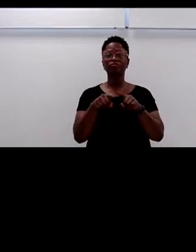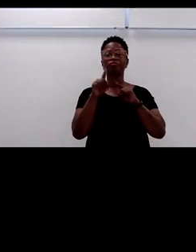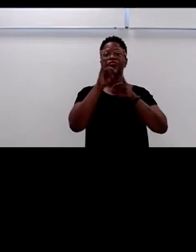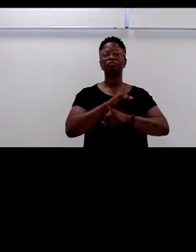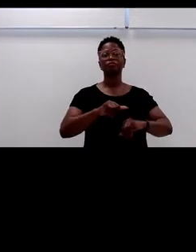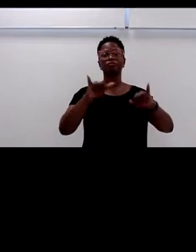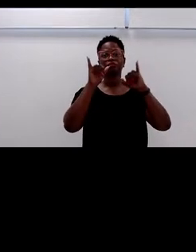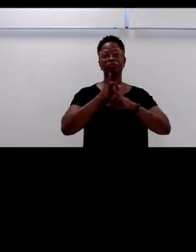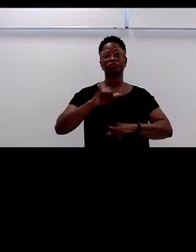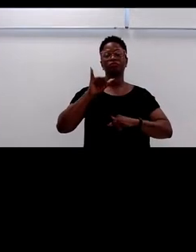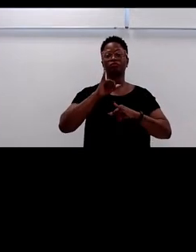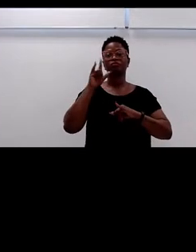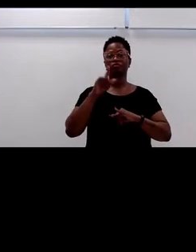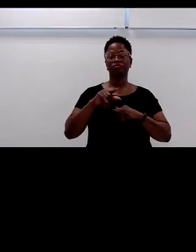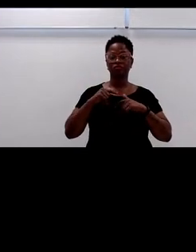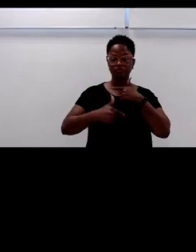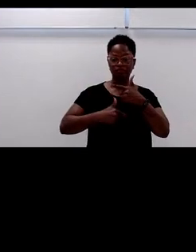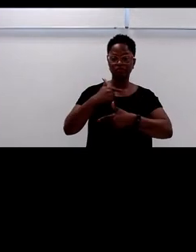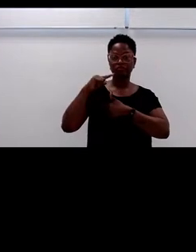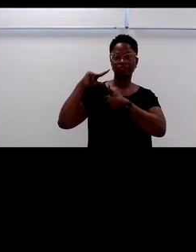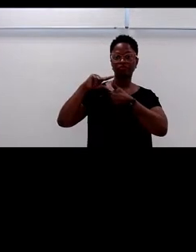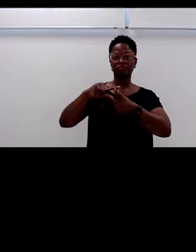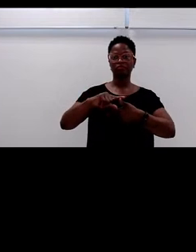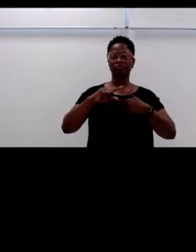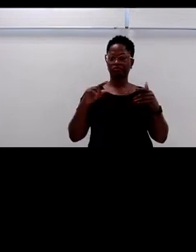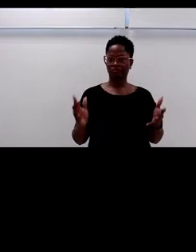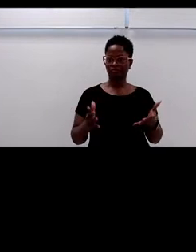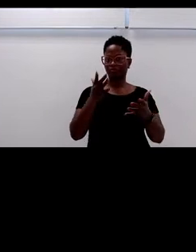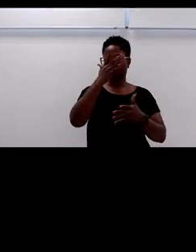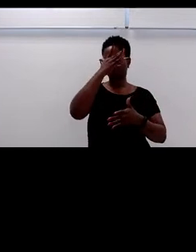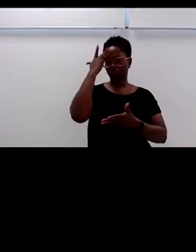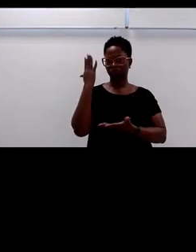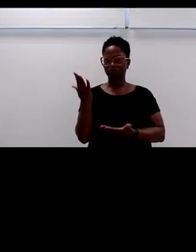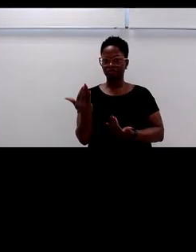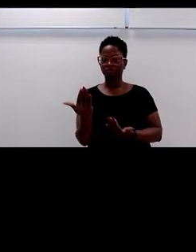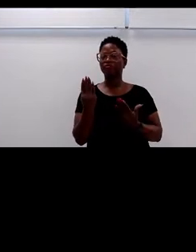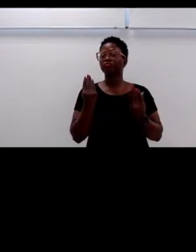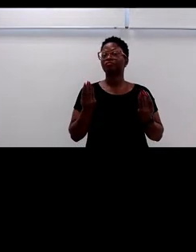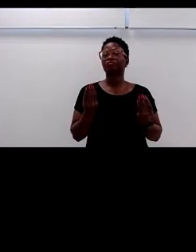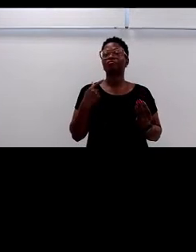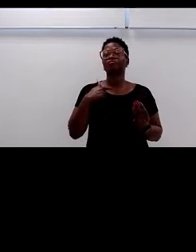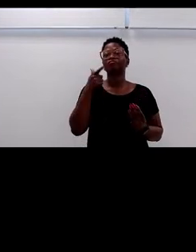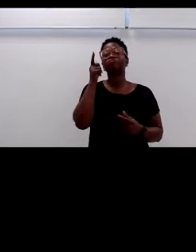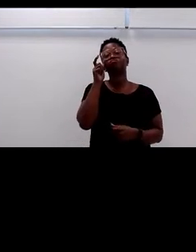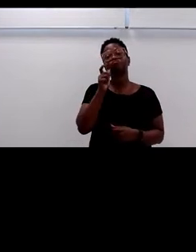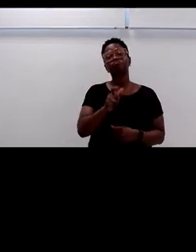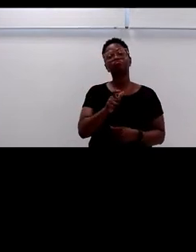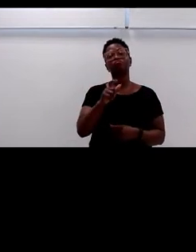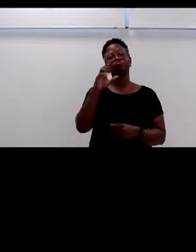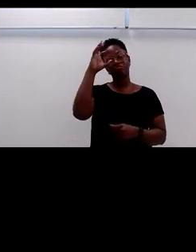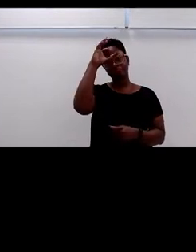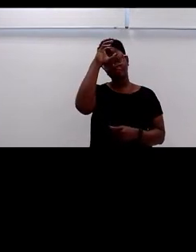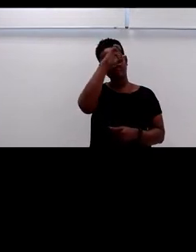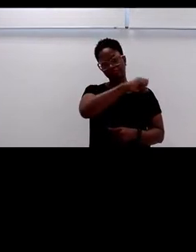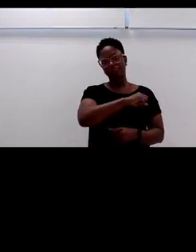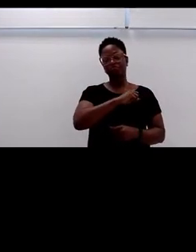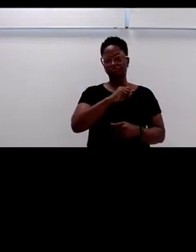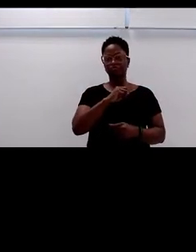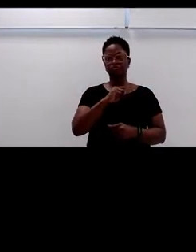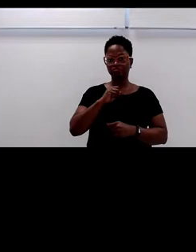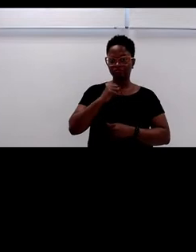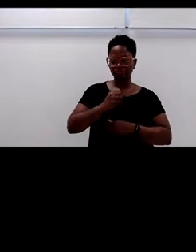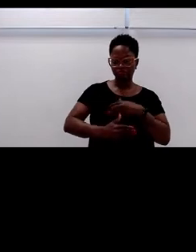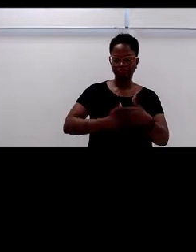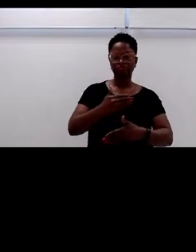esses ofícios tradicionais para estimular pessoas, jovens, a também se interessarem em aprender esses ofícios e,